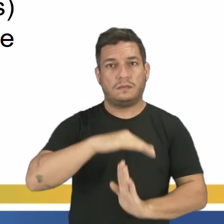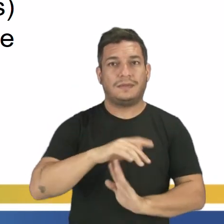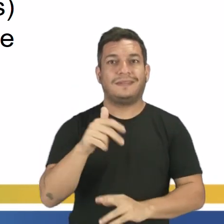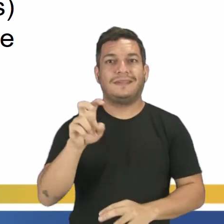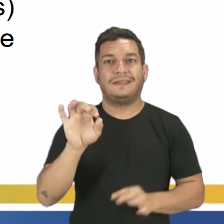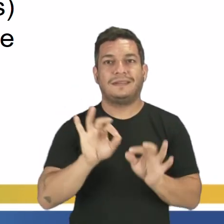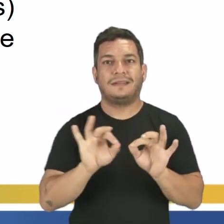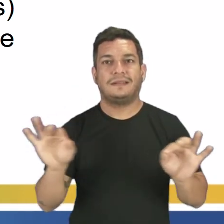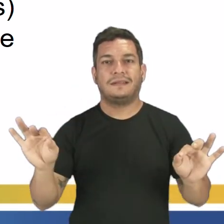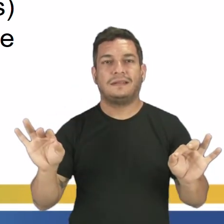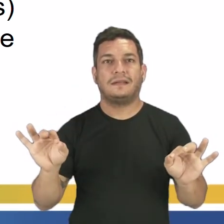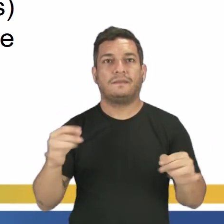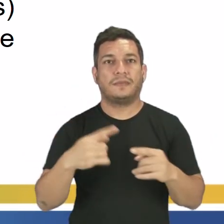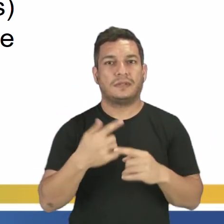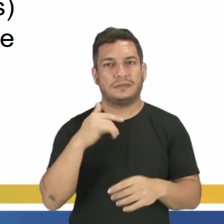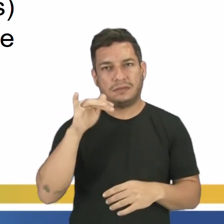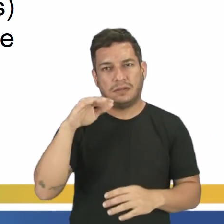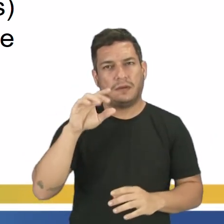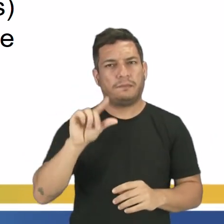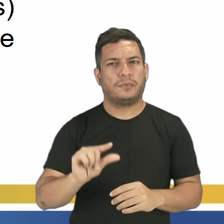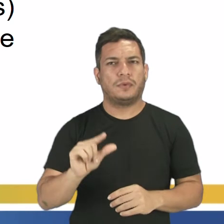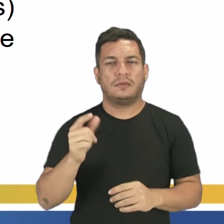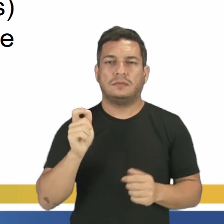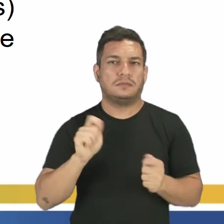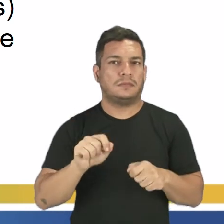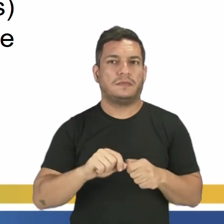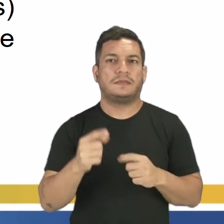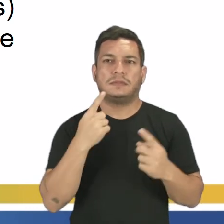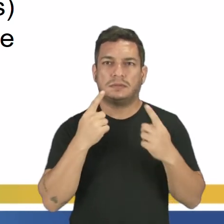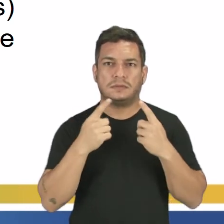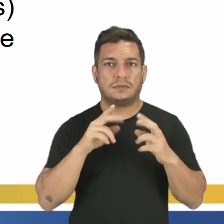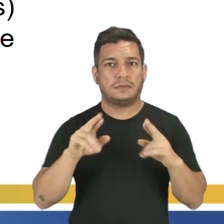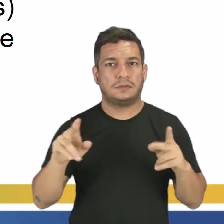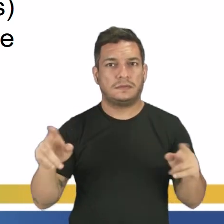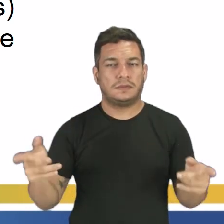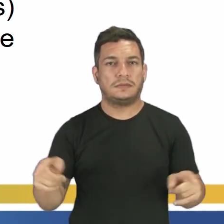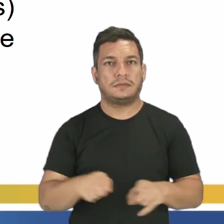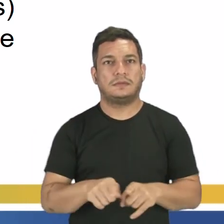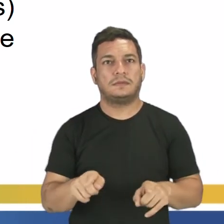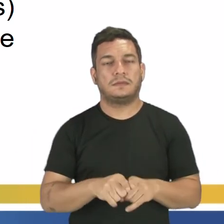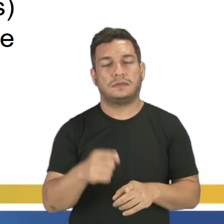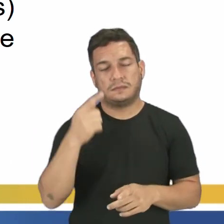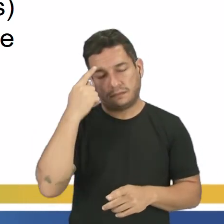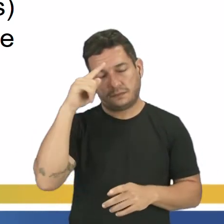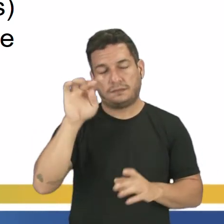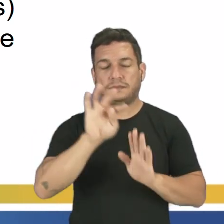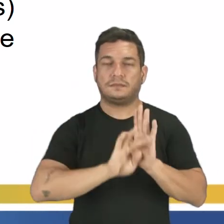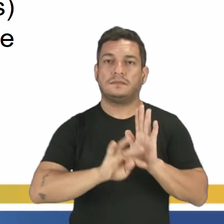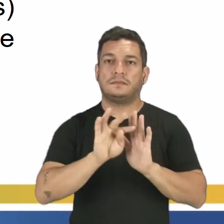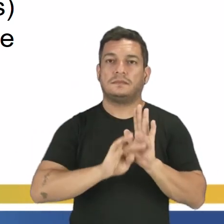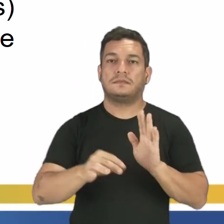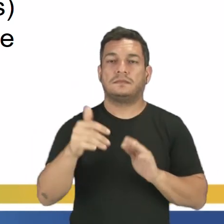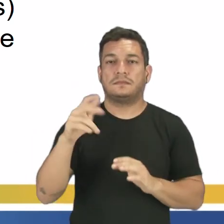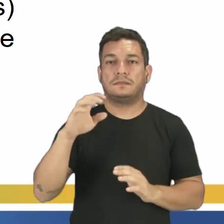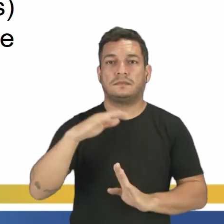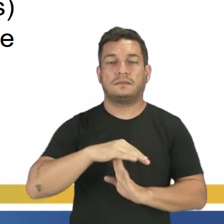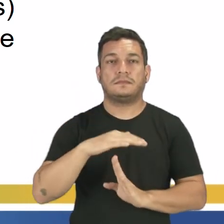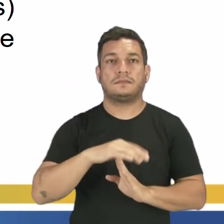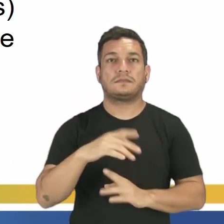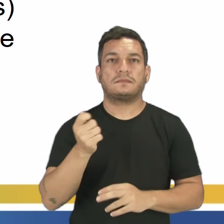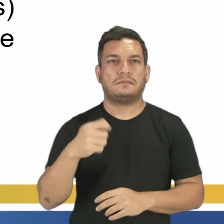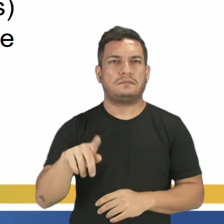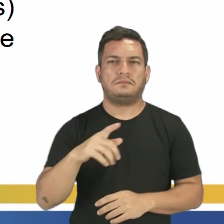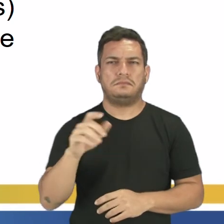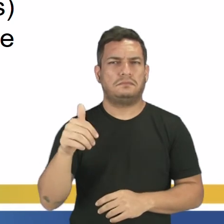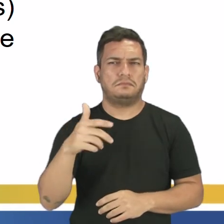15 linhas, porque se elaborar com menos não dá para fazer essa distinção. Então, elabore um texto com um mínimo de 15 linhas, eu acho que não